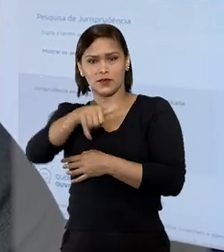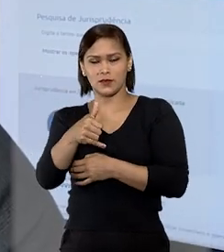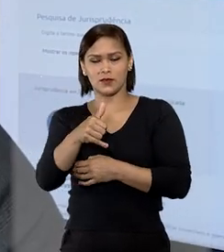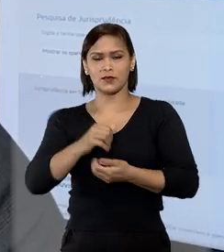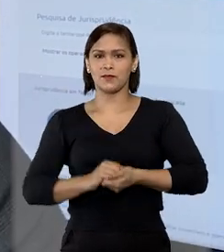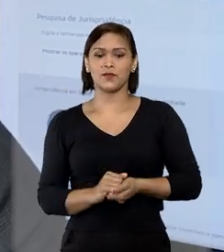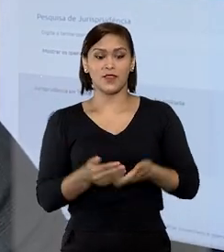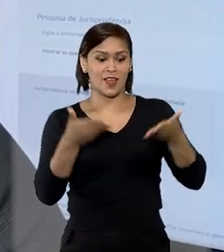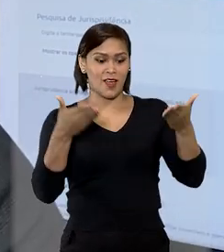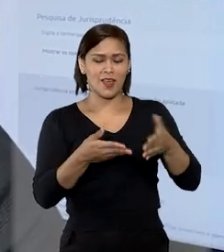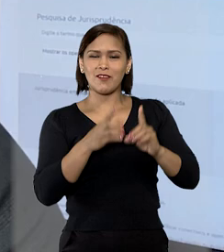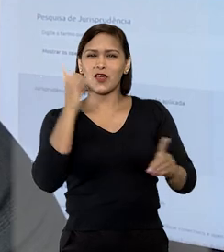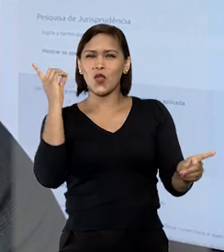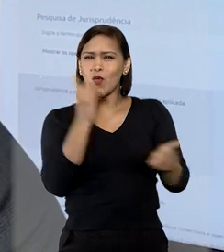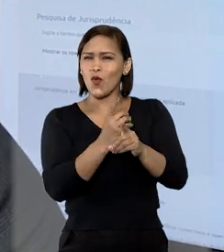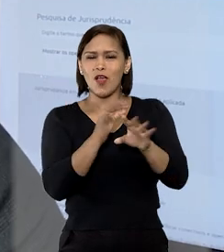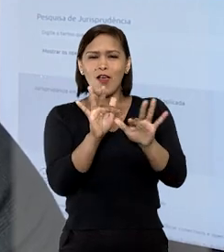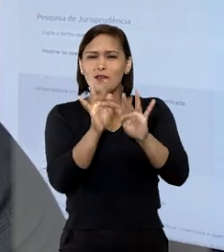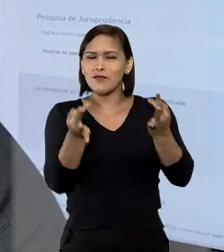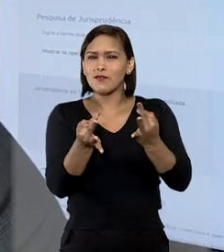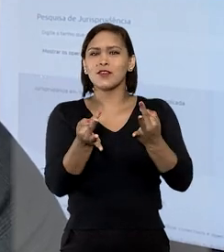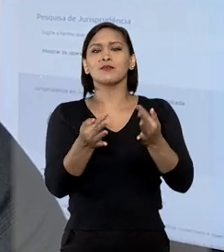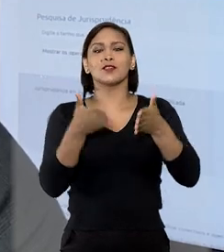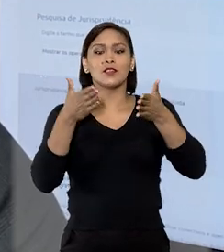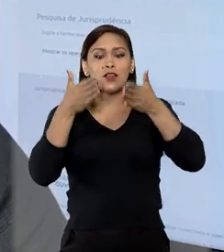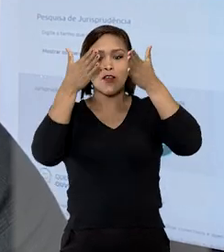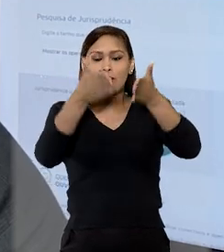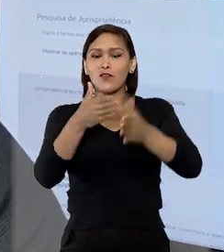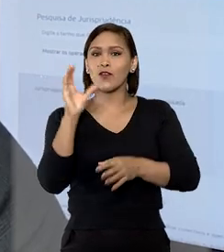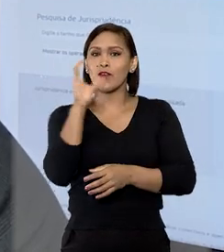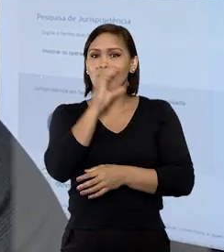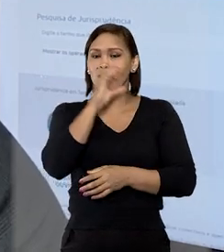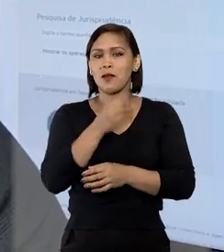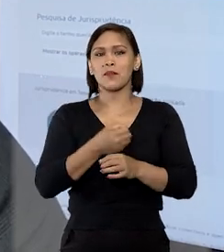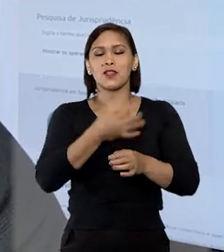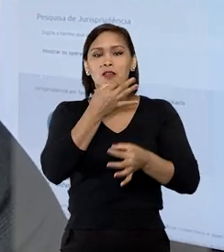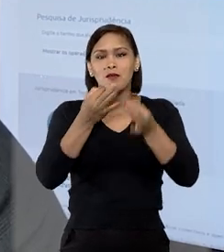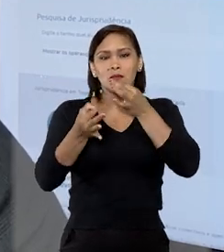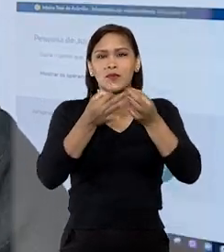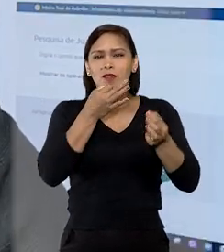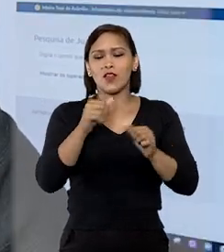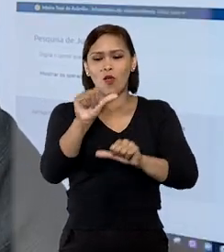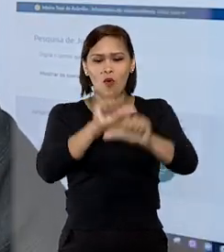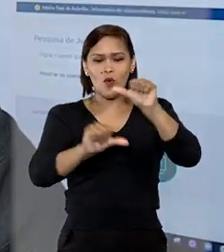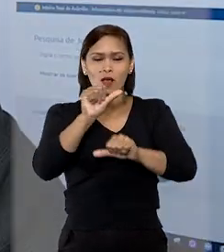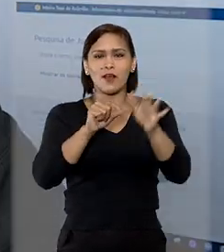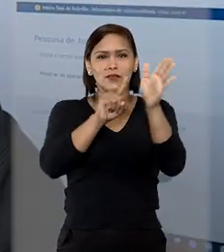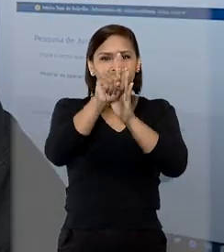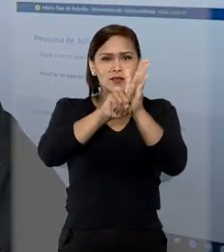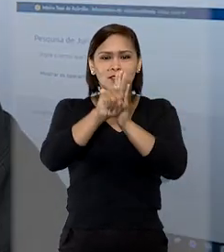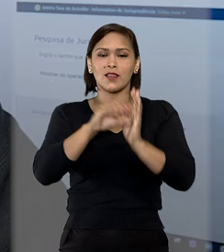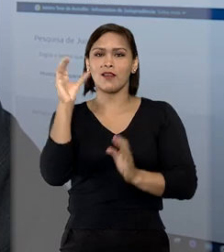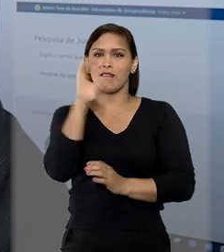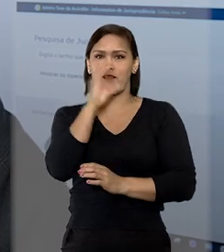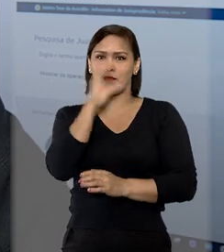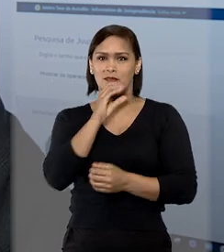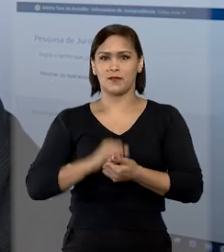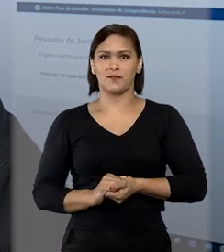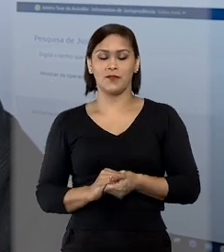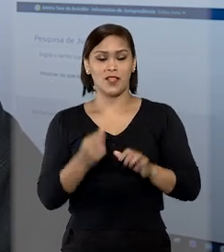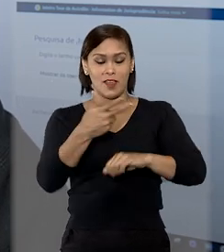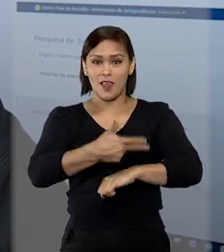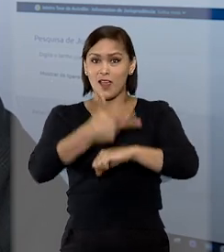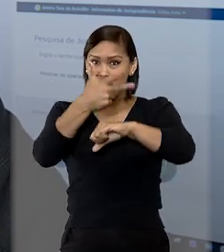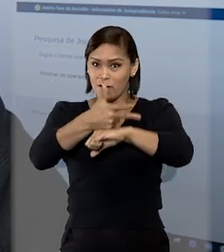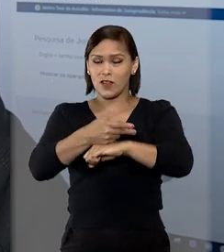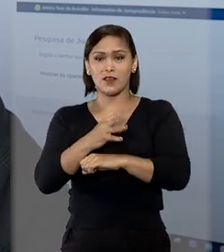simples e objetiva, dicas que ajudam a tornar a sua pesquisa ainda mais eficiente. Nesse vídeo você vai conhecer alguns detalhes